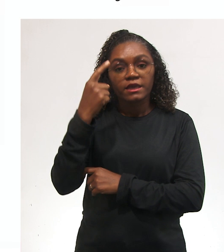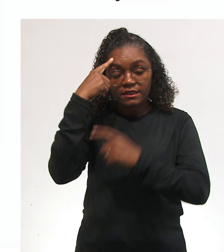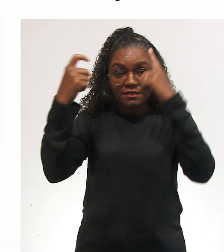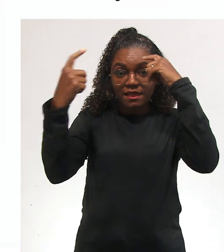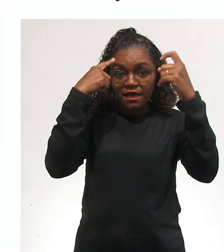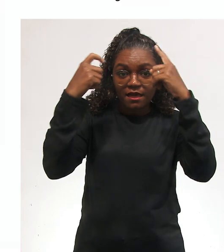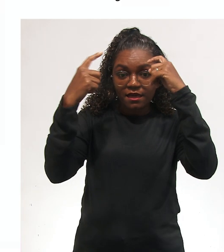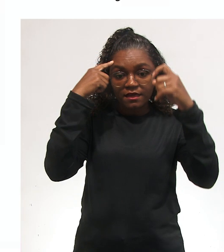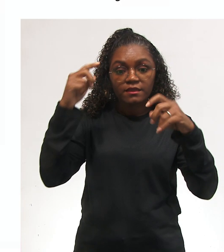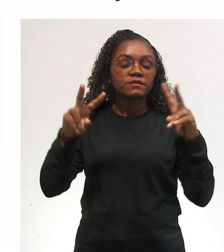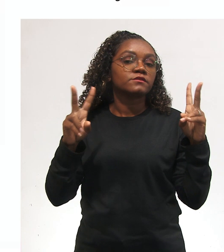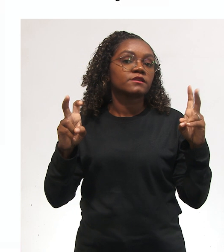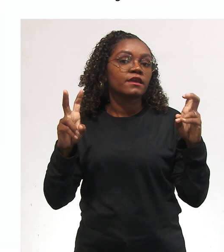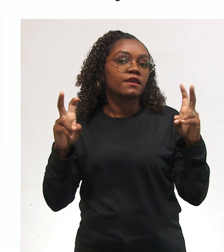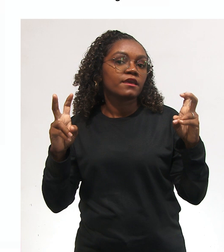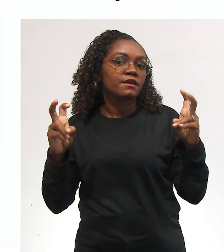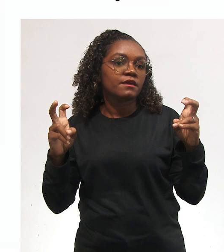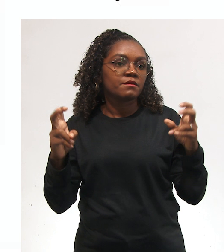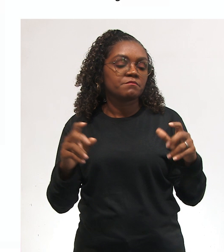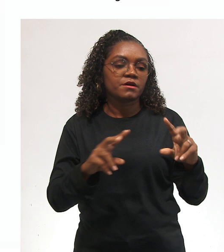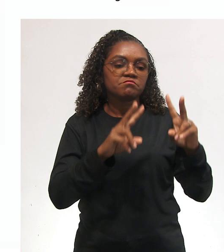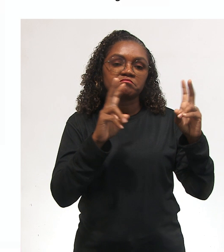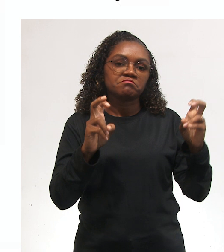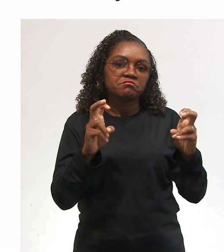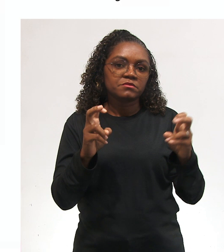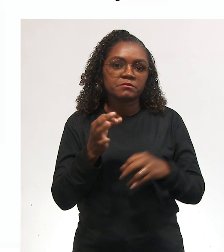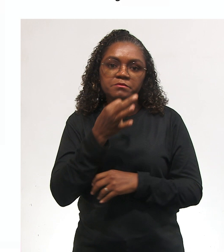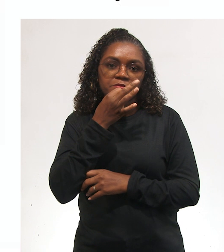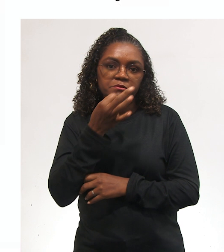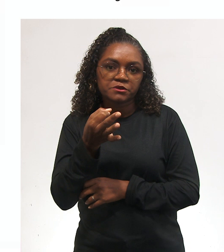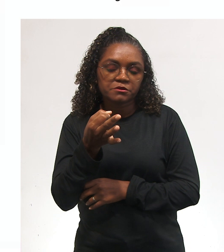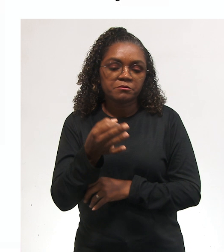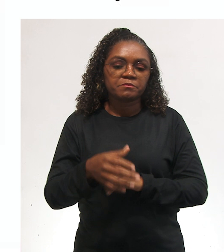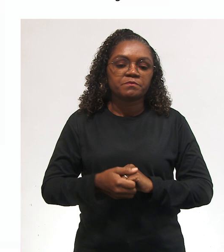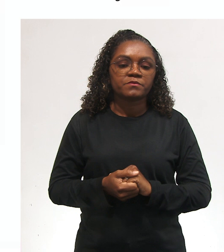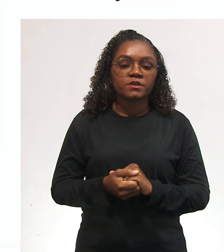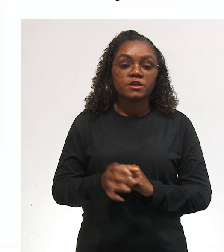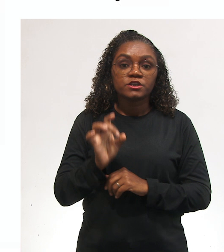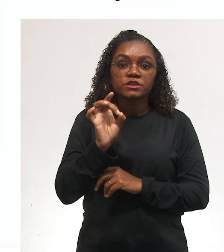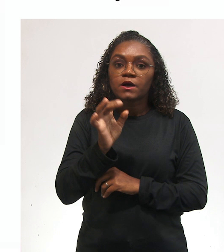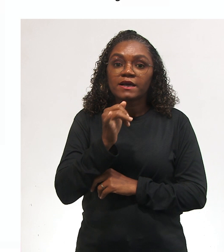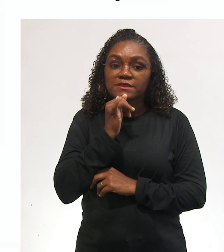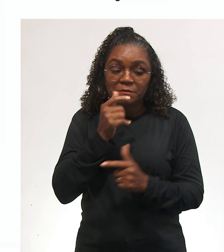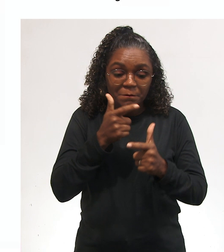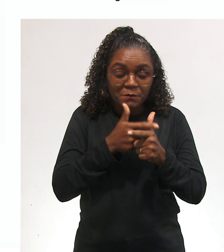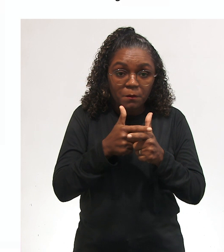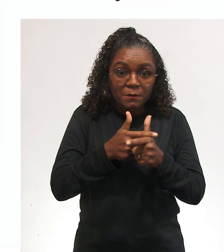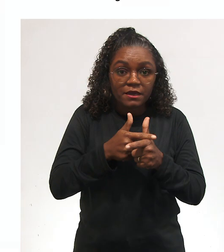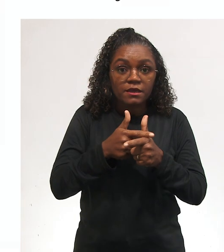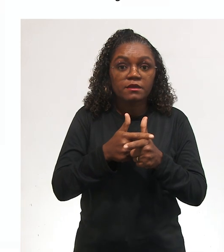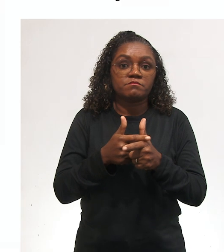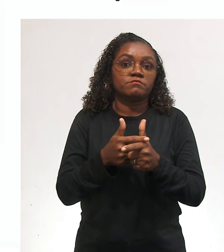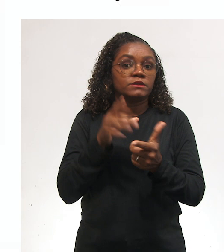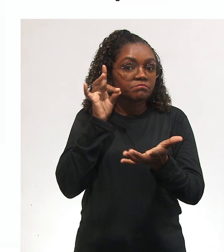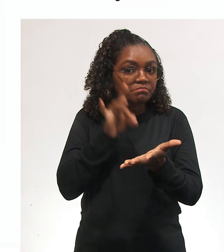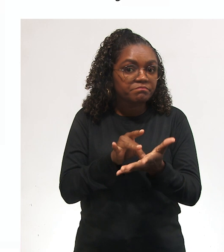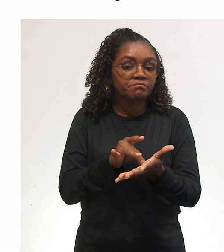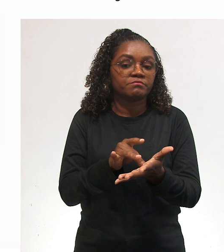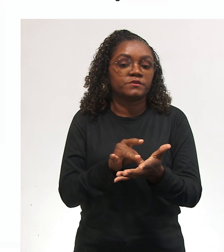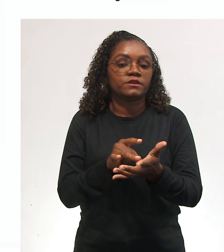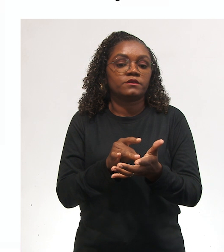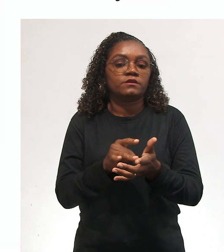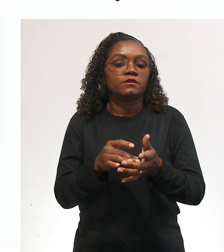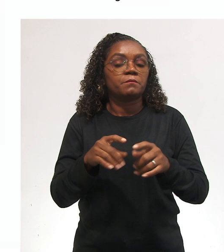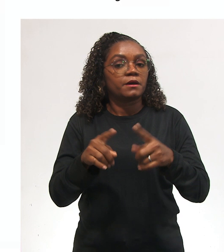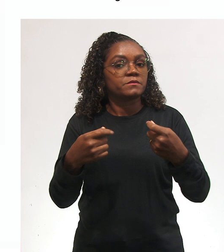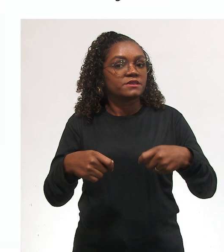ideias possíveis sobre um determinado problema, necessariamente um problema mesmo, real. O problema deve